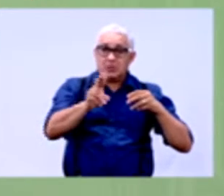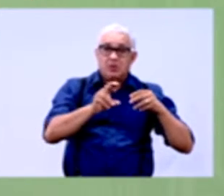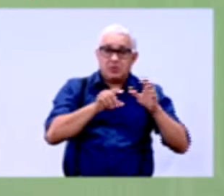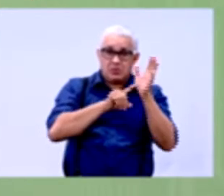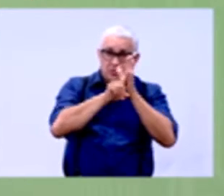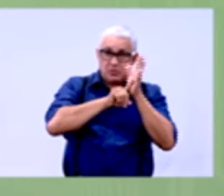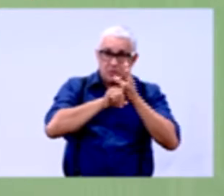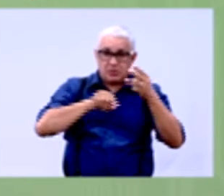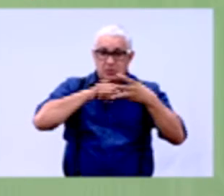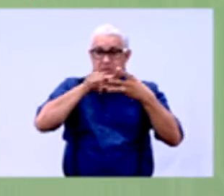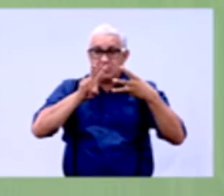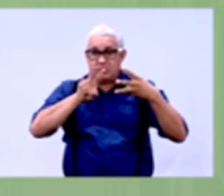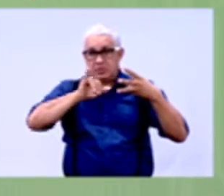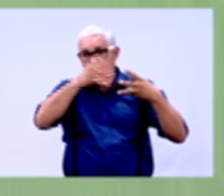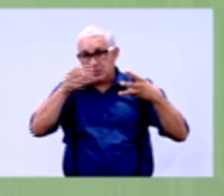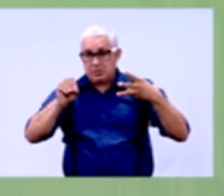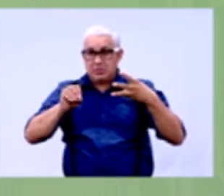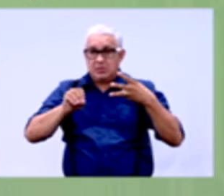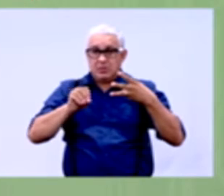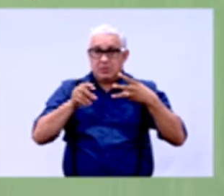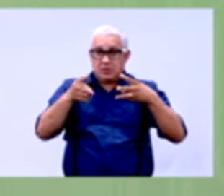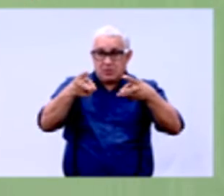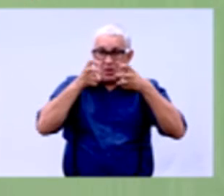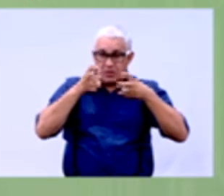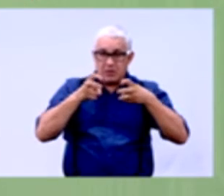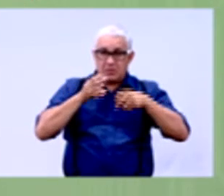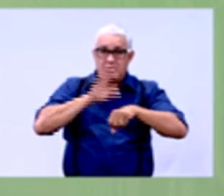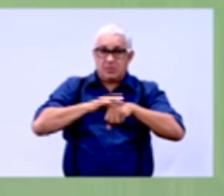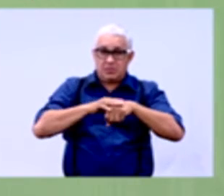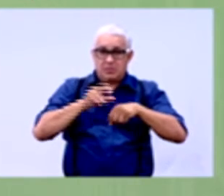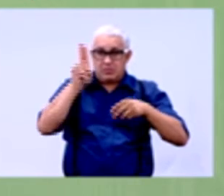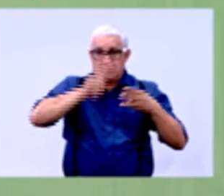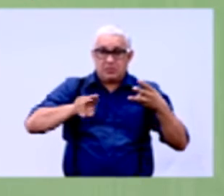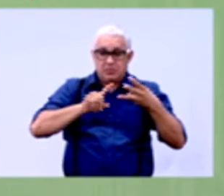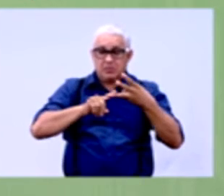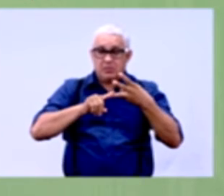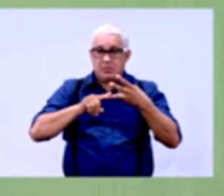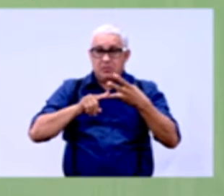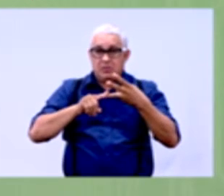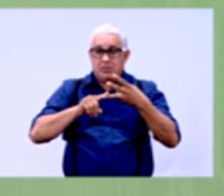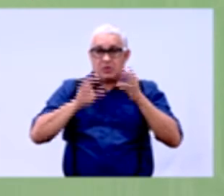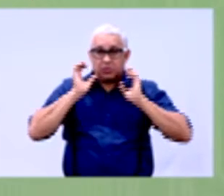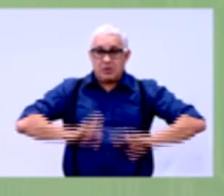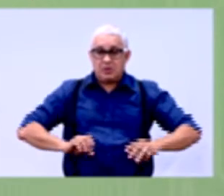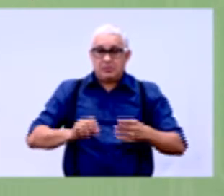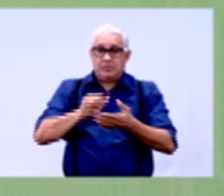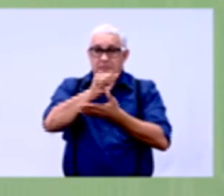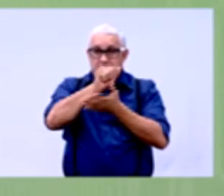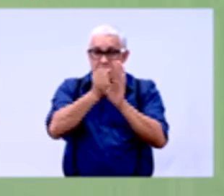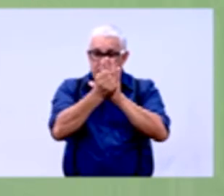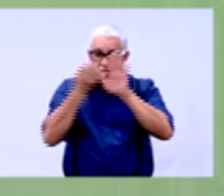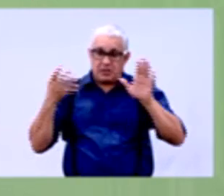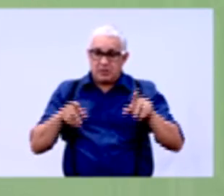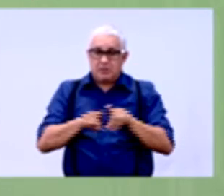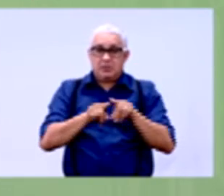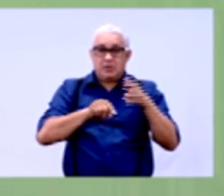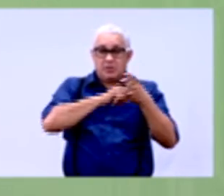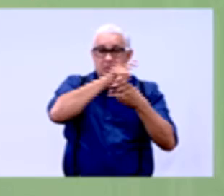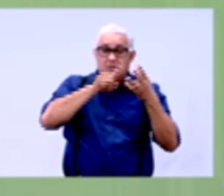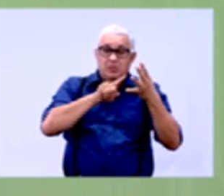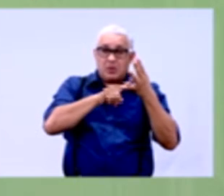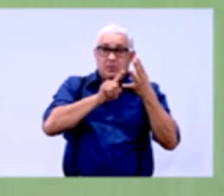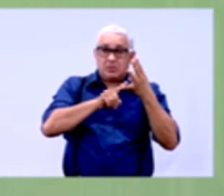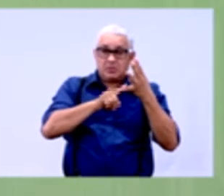capturar as ações do usuário e o controlador, definir o comportamento da aplicação. E aí a questão 4, identifique